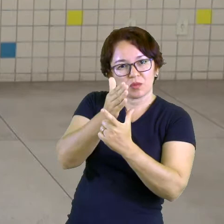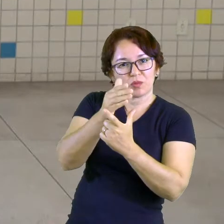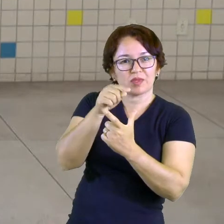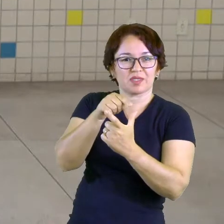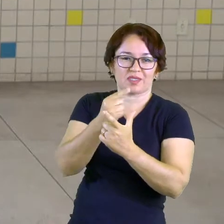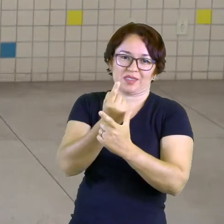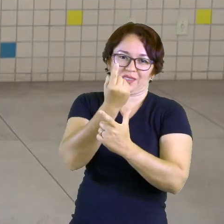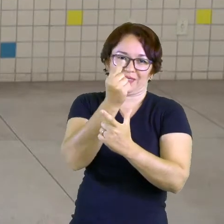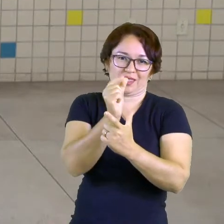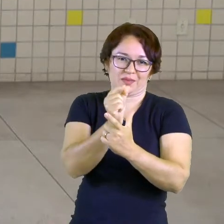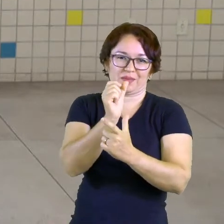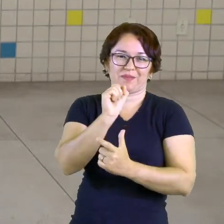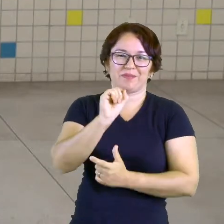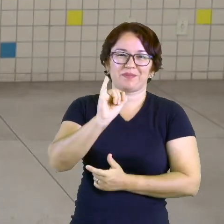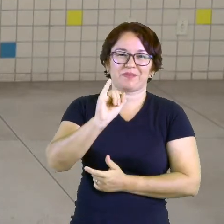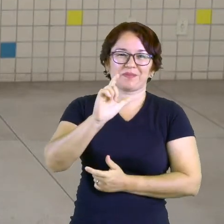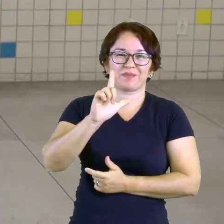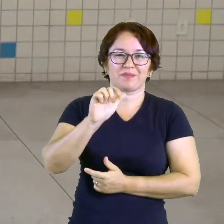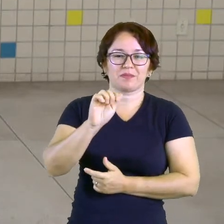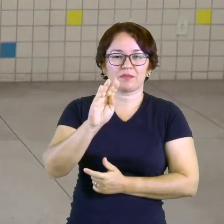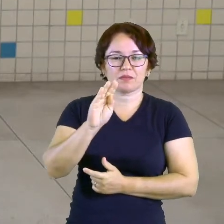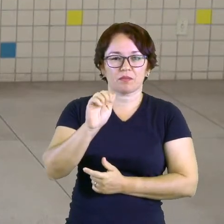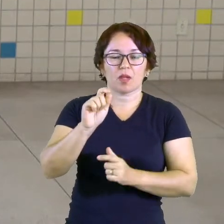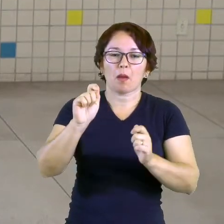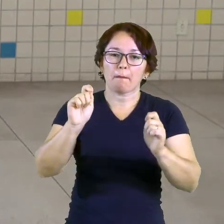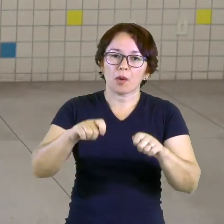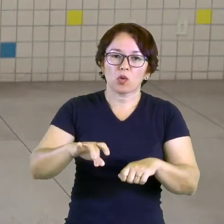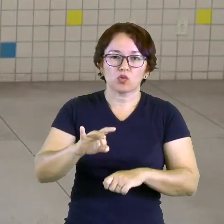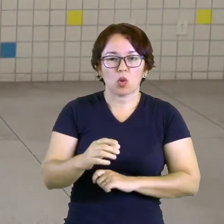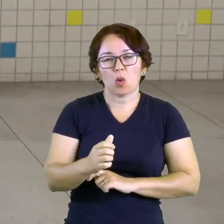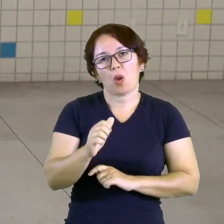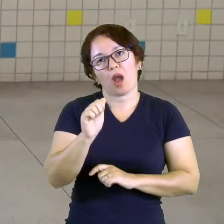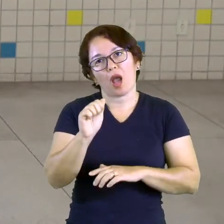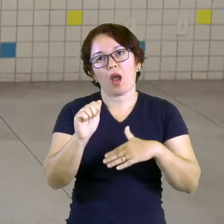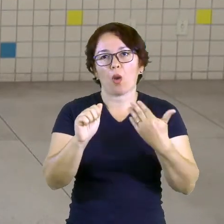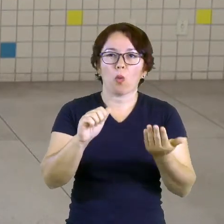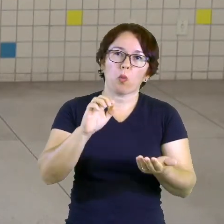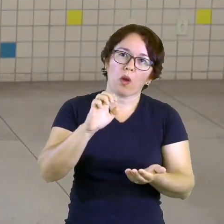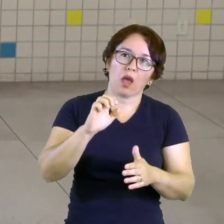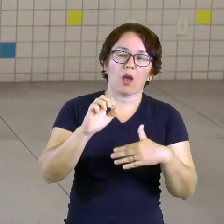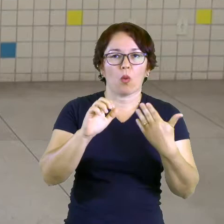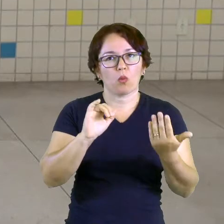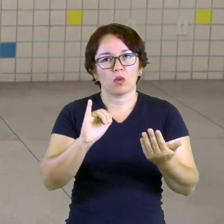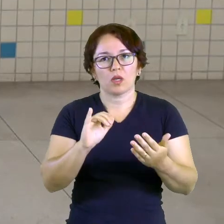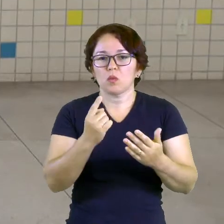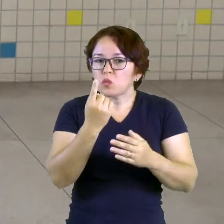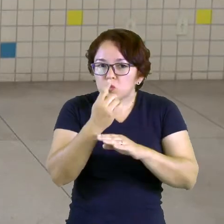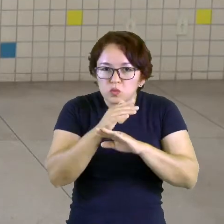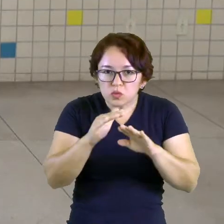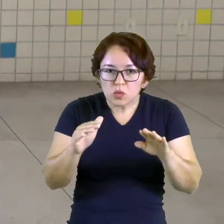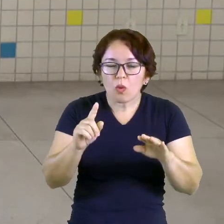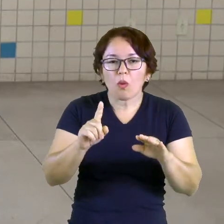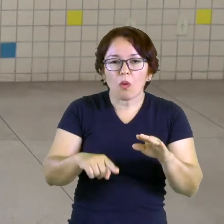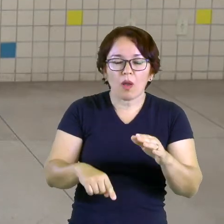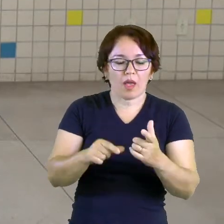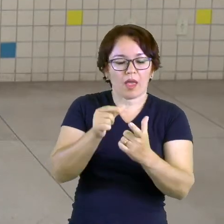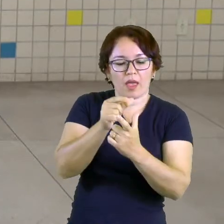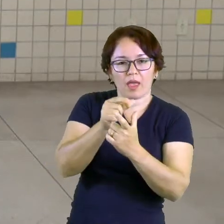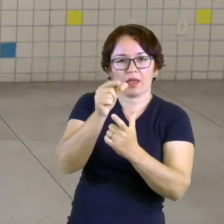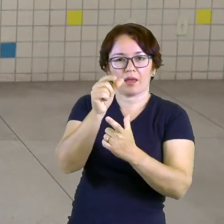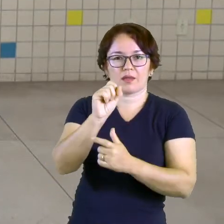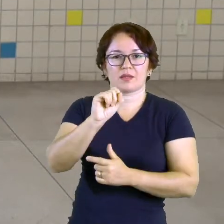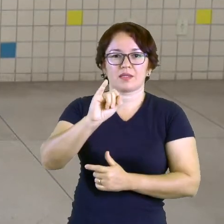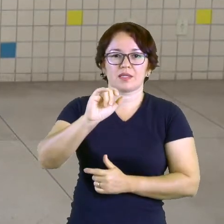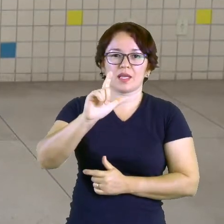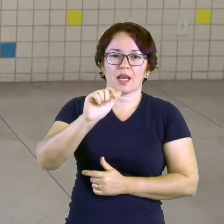uma sílaba e pode ser sim. Agora, o segredinho que sempre tem que ter uma vogal em